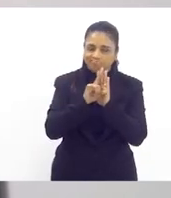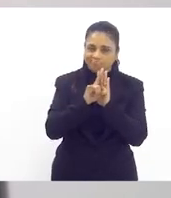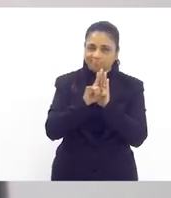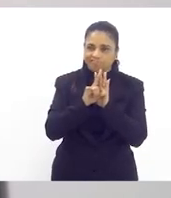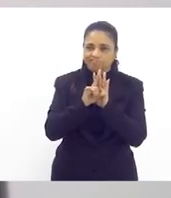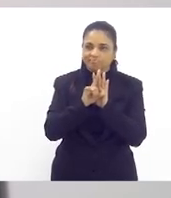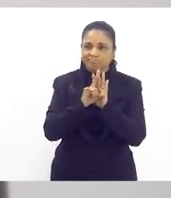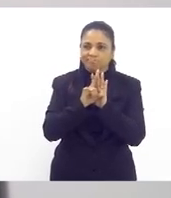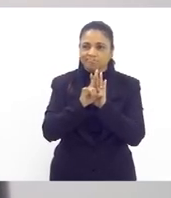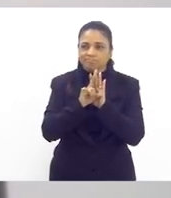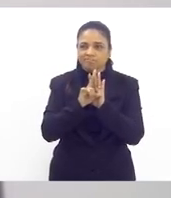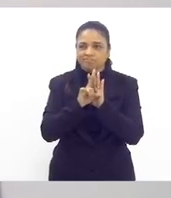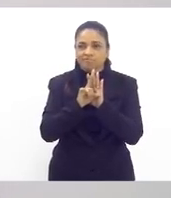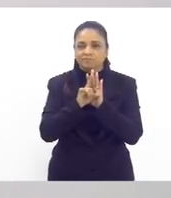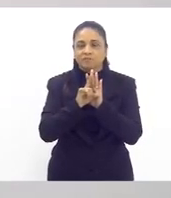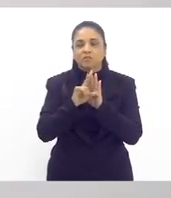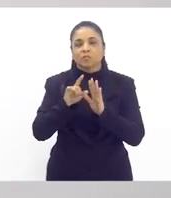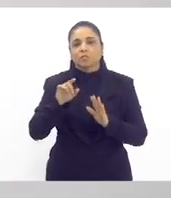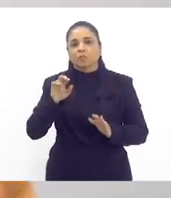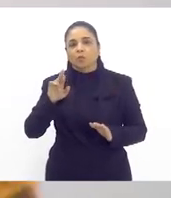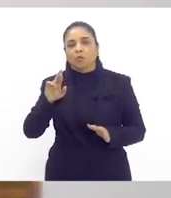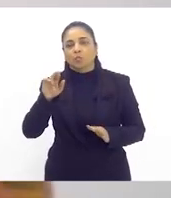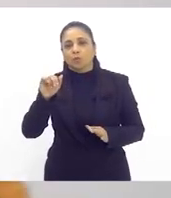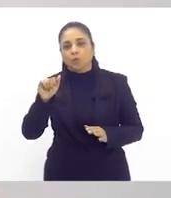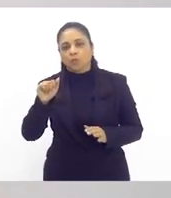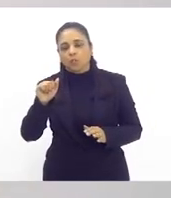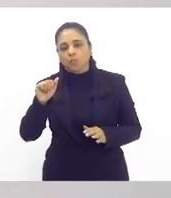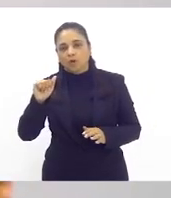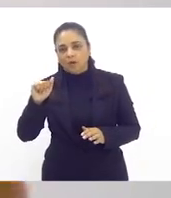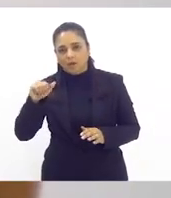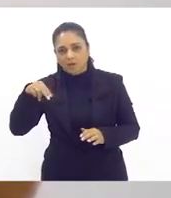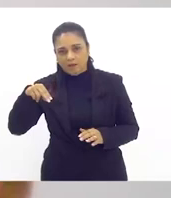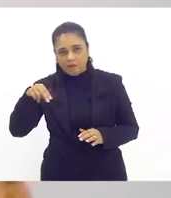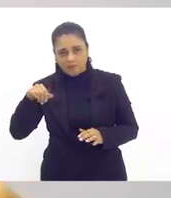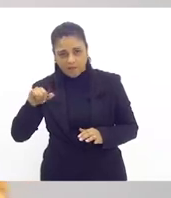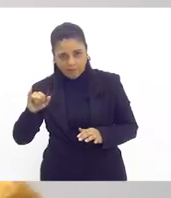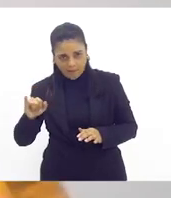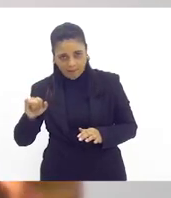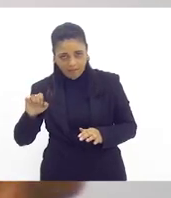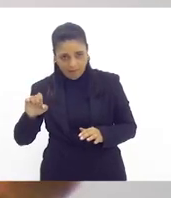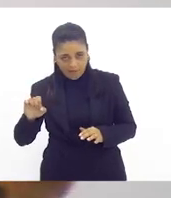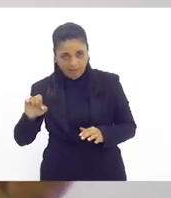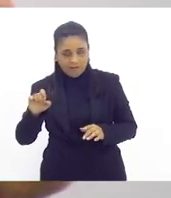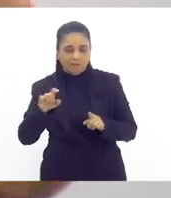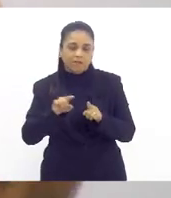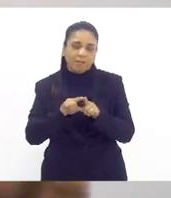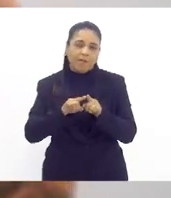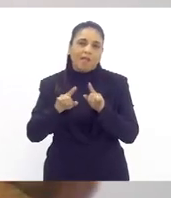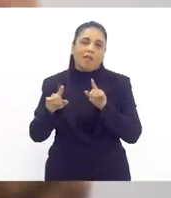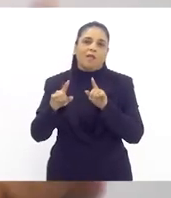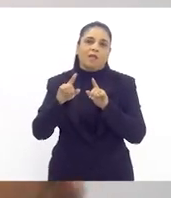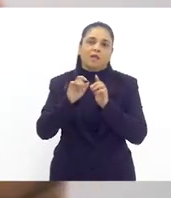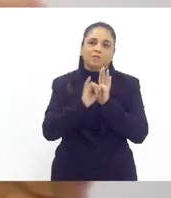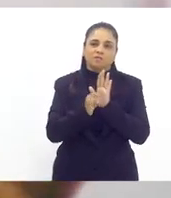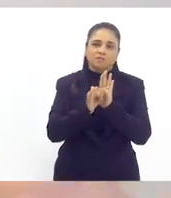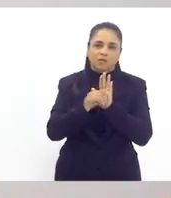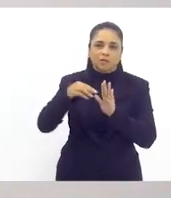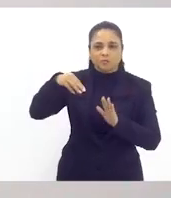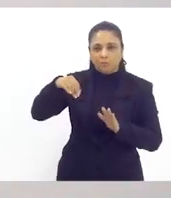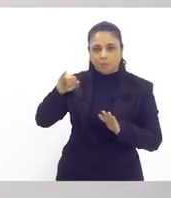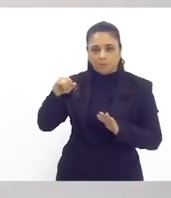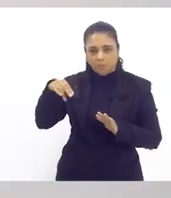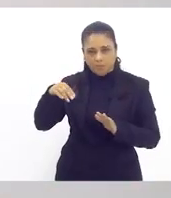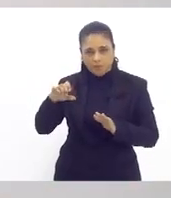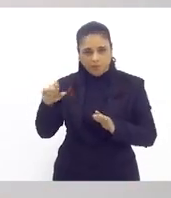lei é a lei rouanet assim como os editais comuns que tá fazendo a secretaria de cultura também